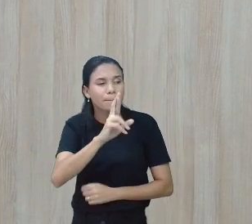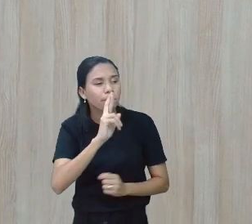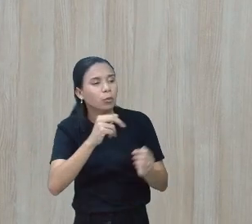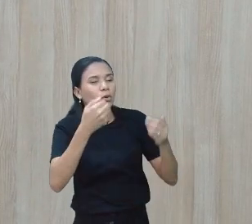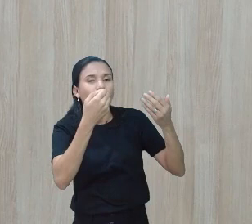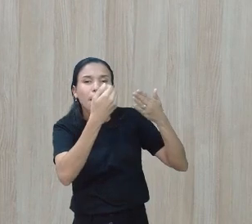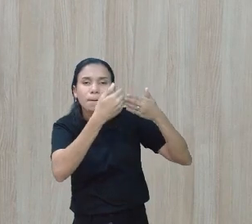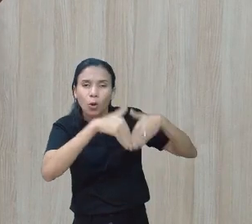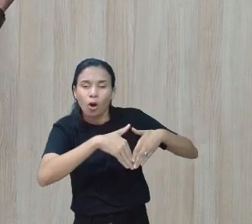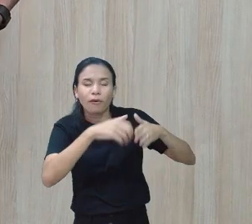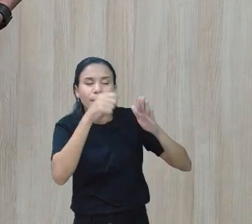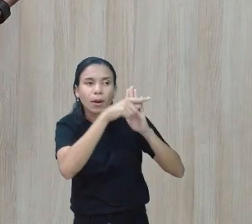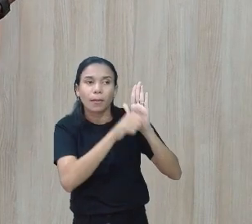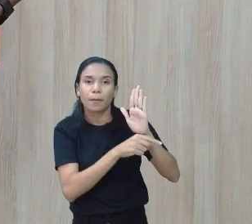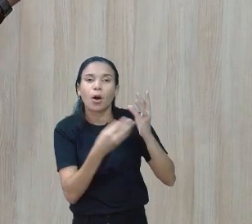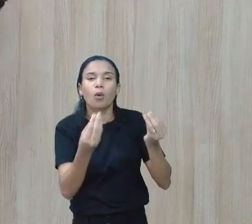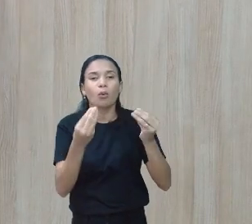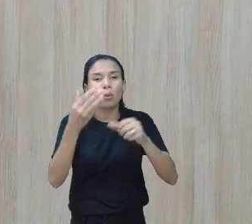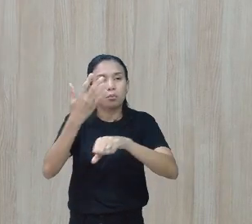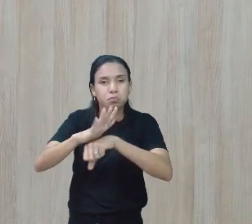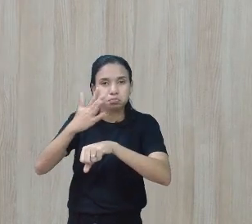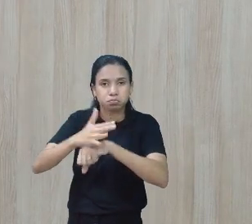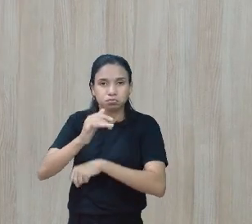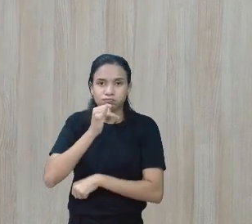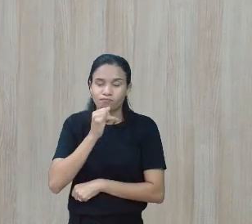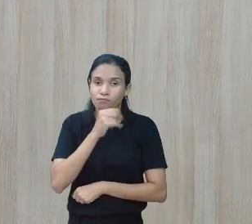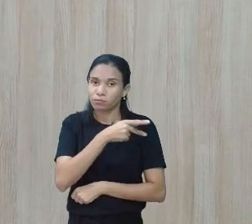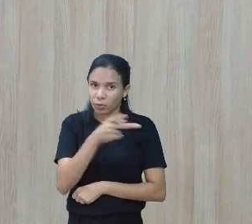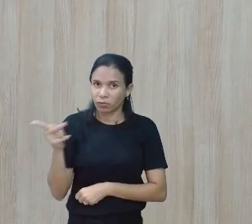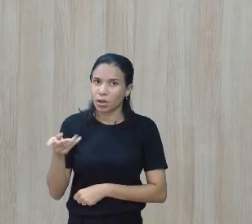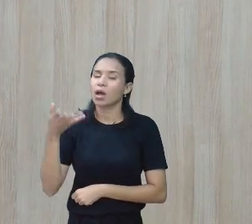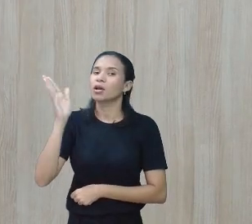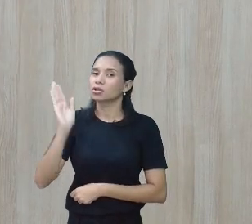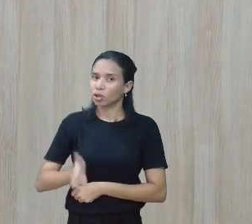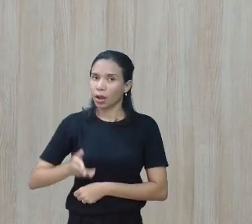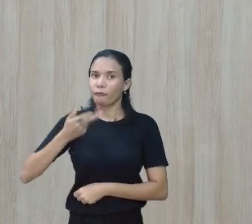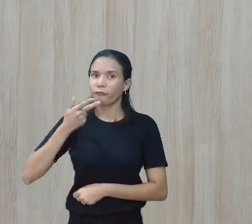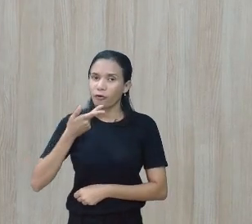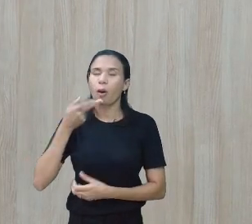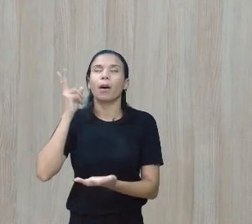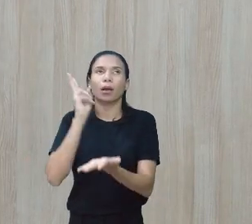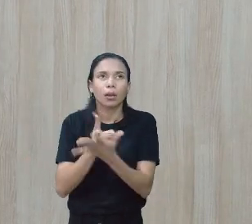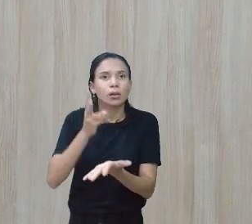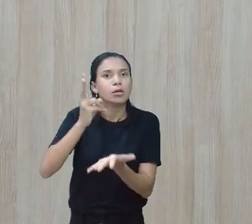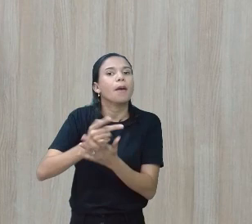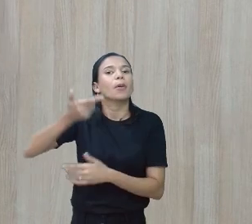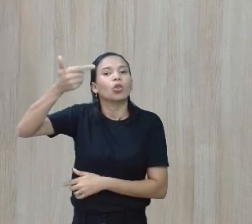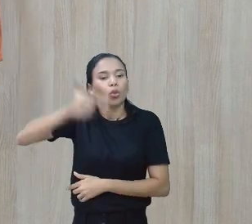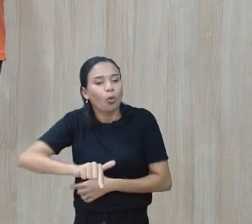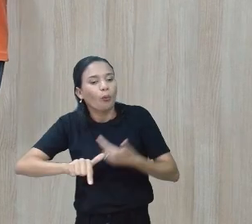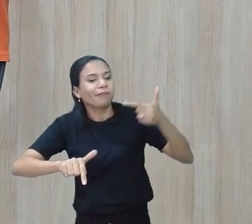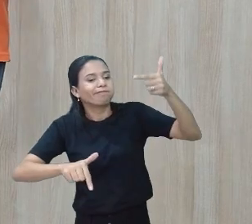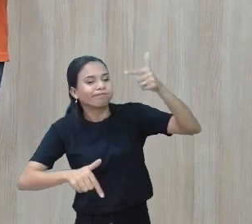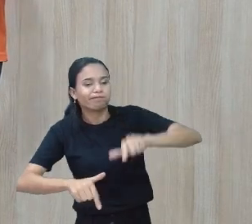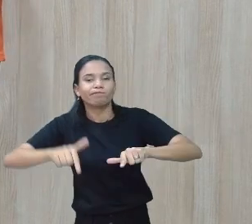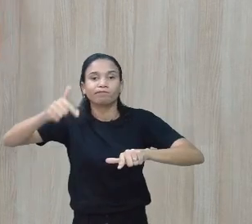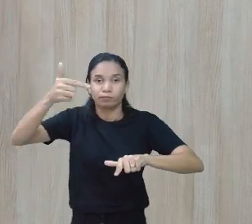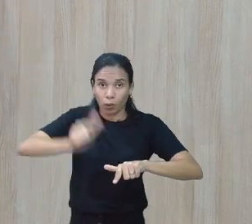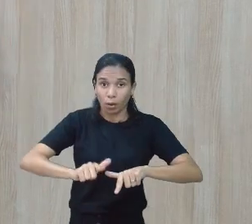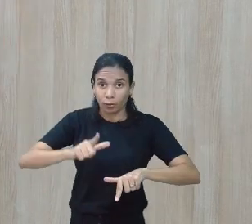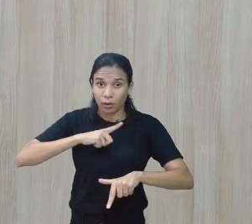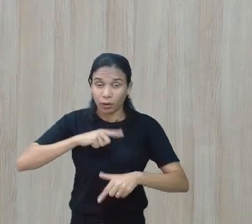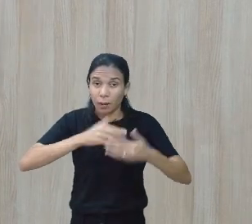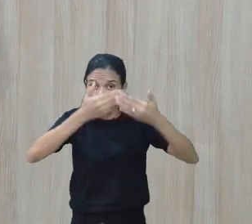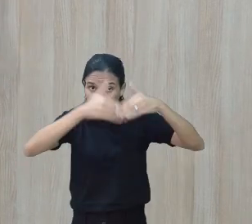um treino para vocês, tá? Eu já falei isso aqui, mas eu não vou cansar de repetir. O